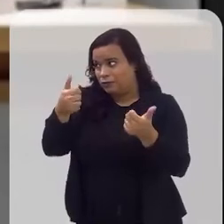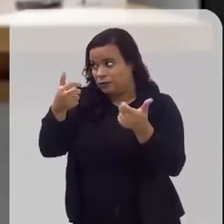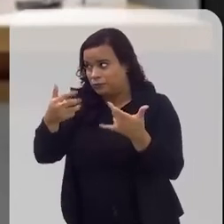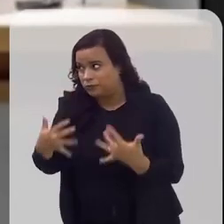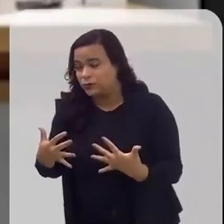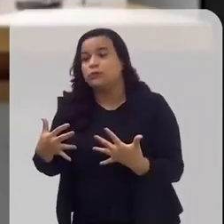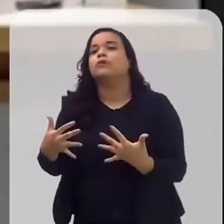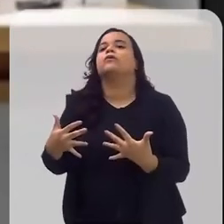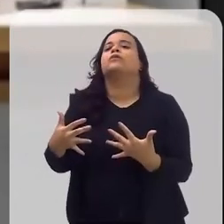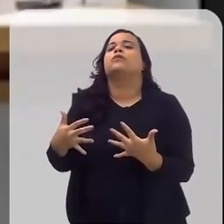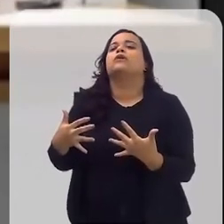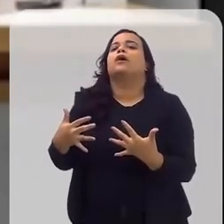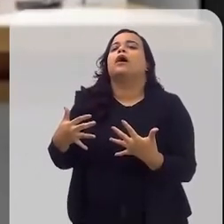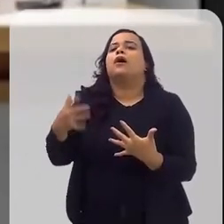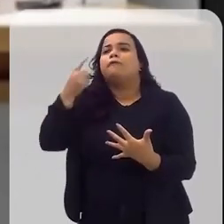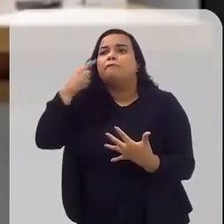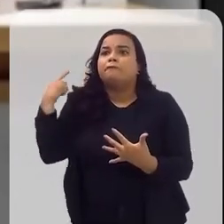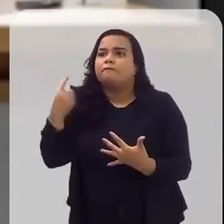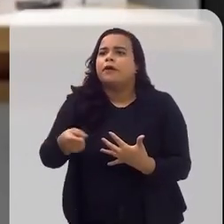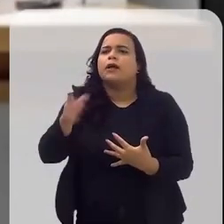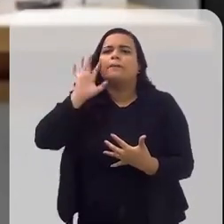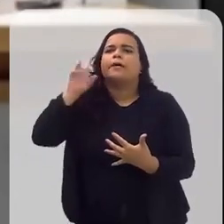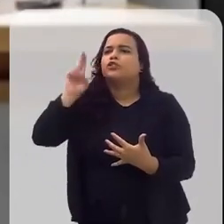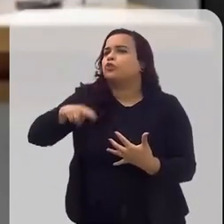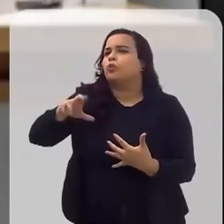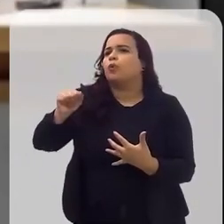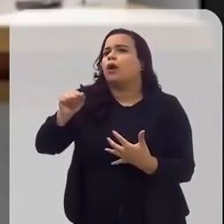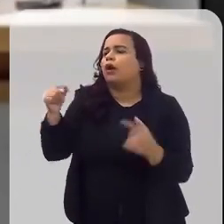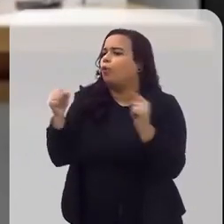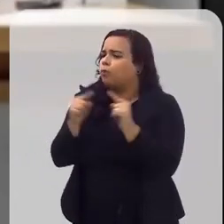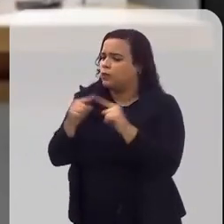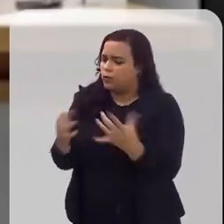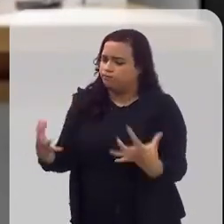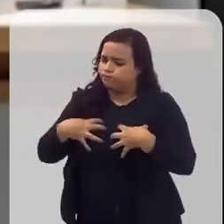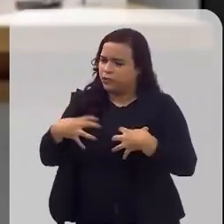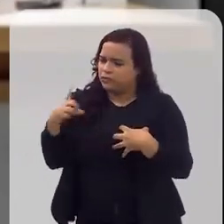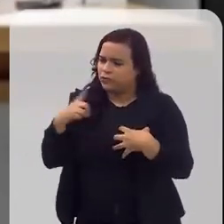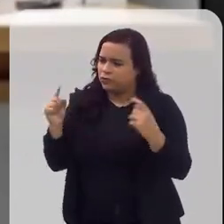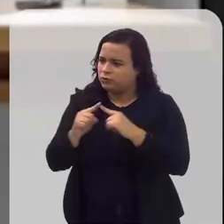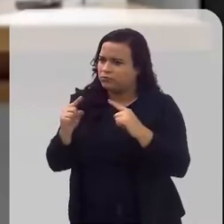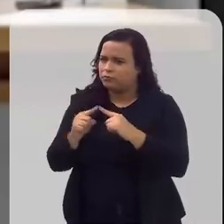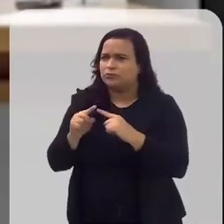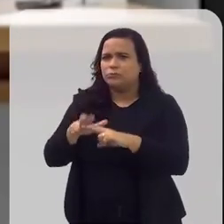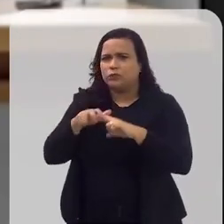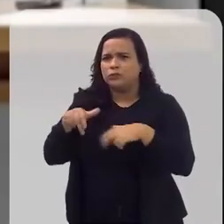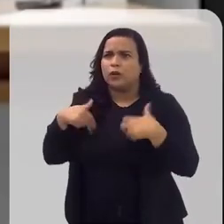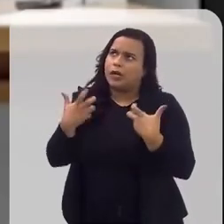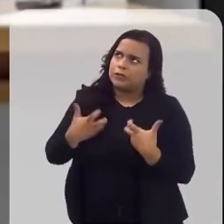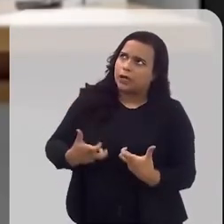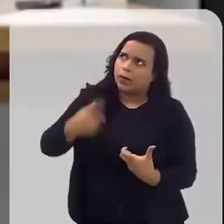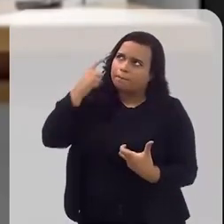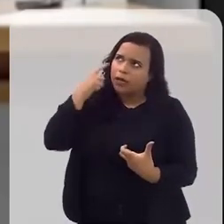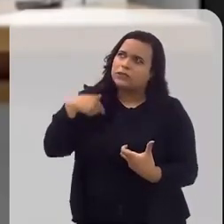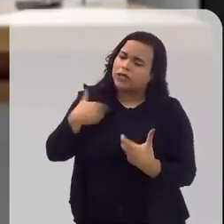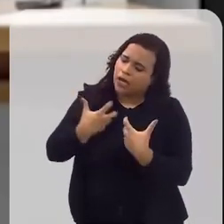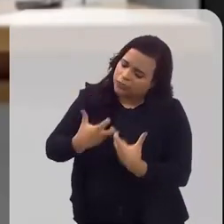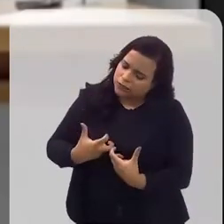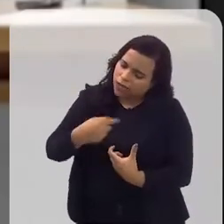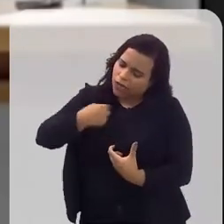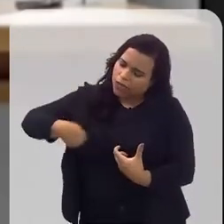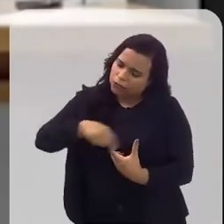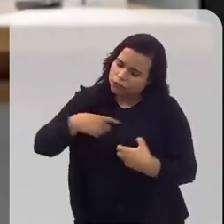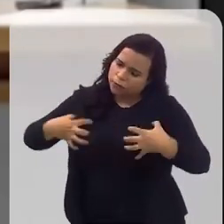jamais imaginaria que um problema de vista teria a ver com uma prótese mamária. Cansaço até, tudo bem, está perto do peito, a